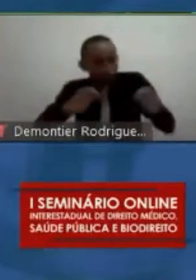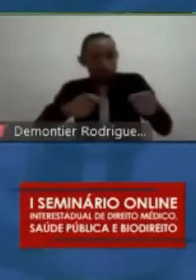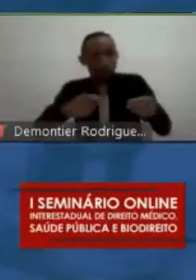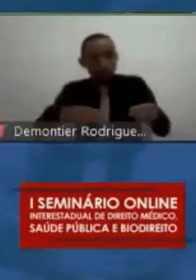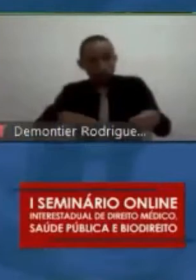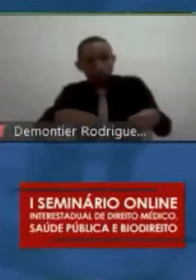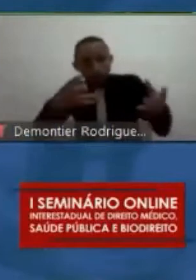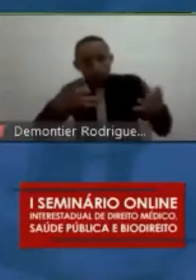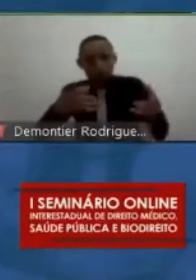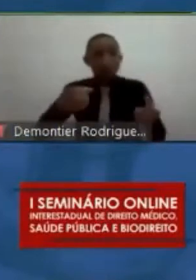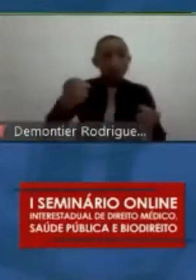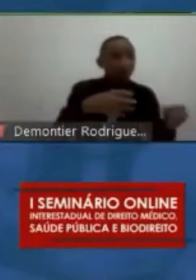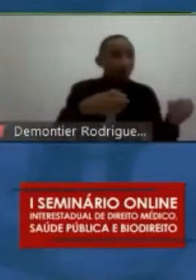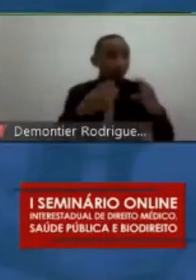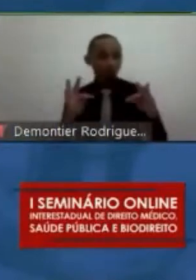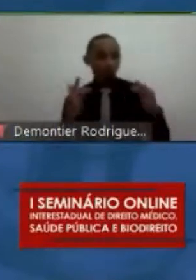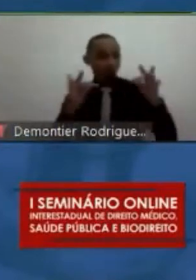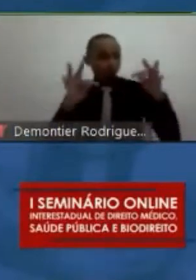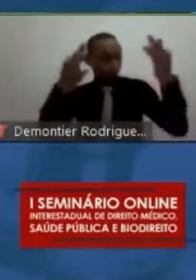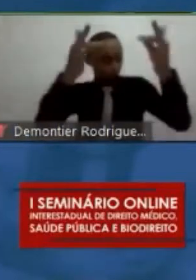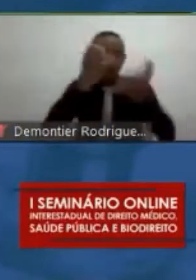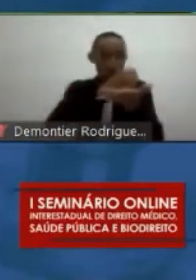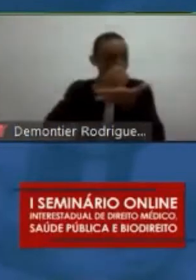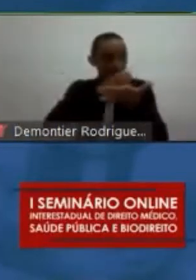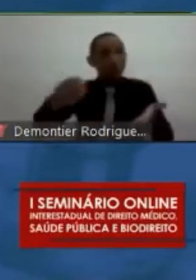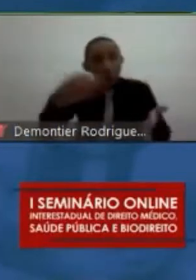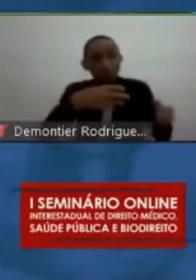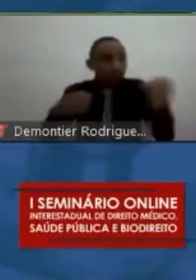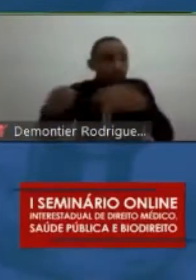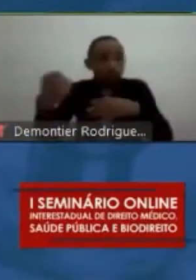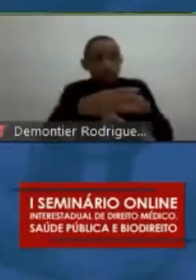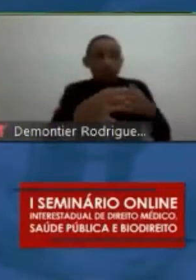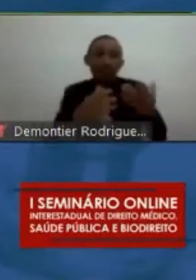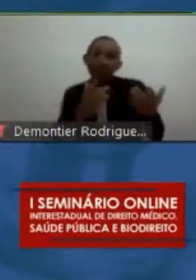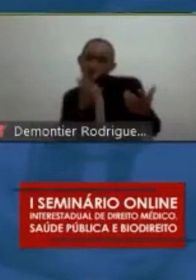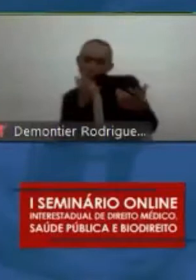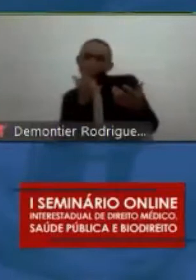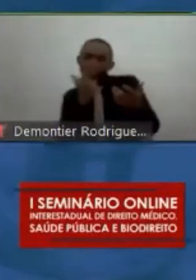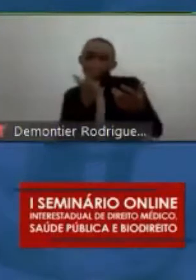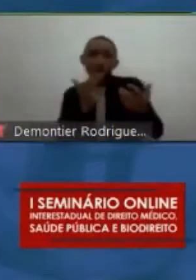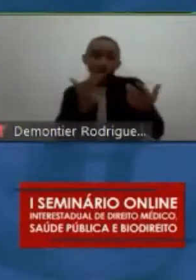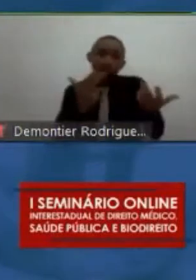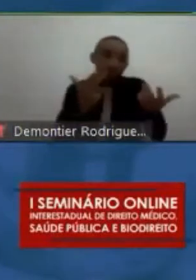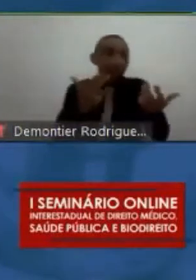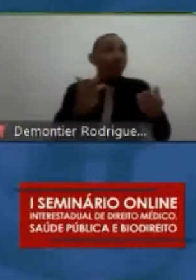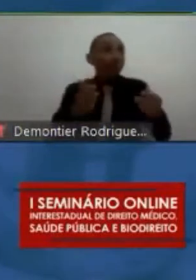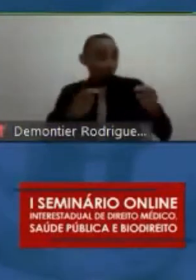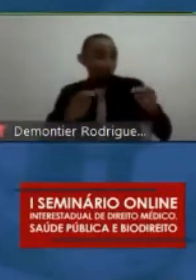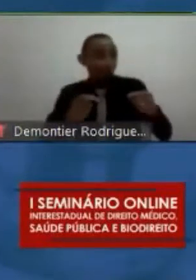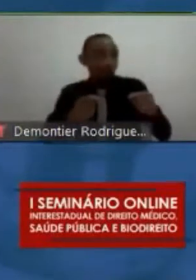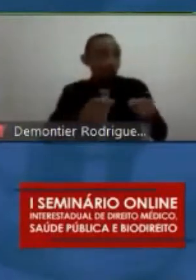Novos recursos, novas tecnologias, novos medicamentos, às vezes, num primeiro momento, eles envolvem